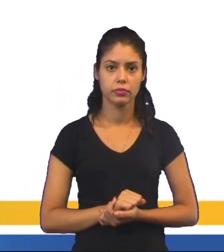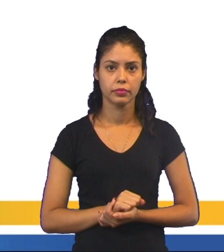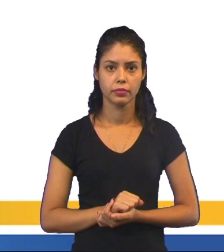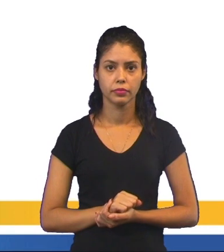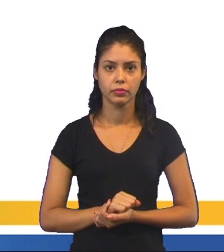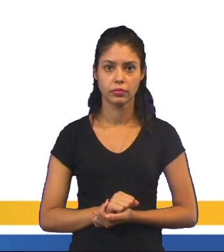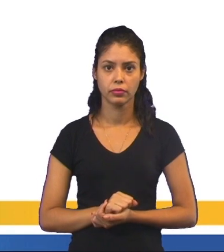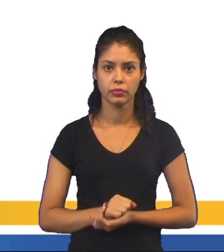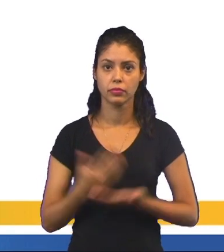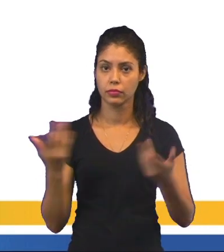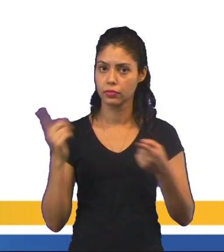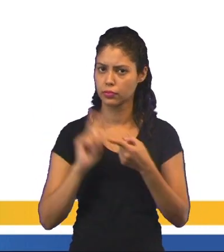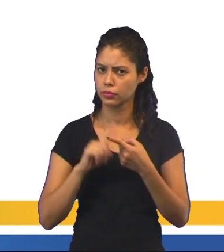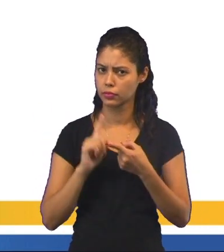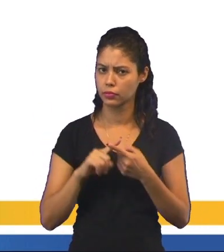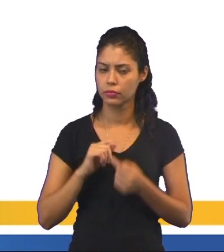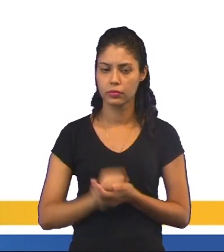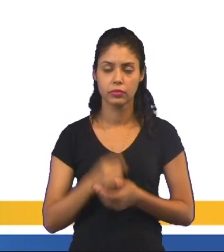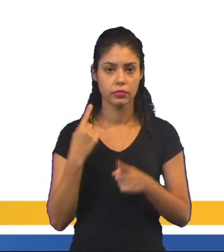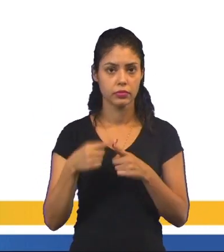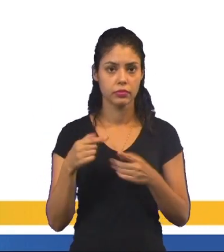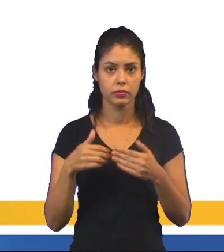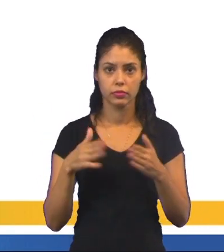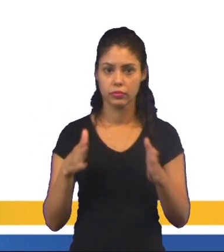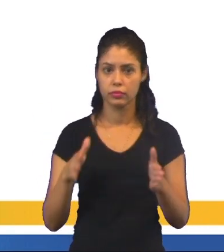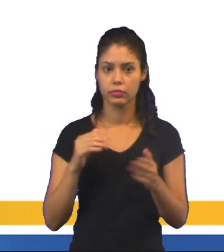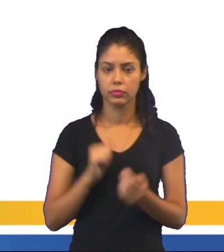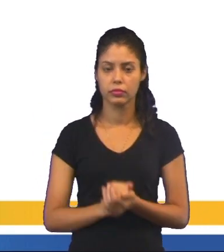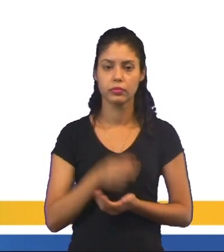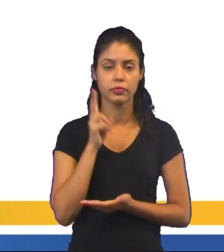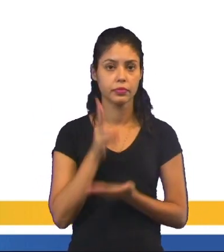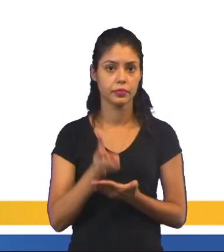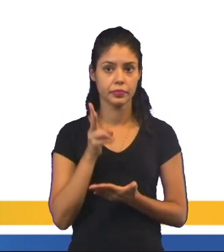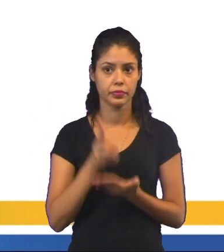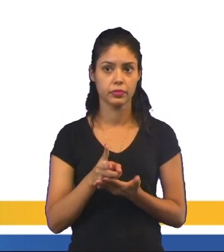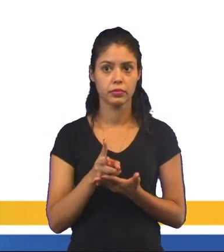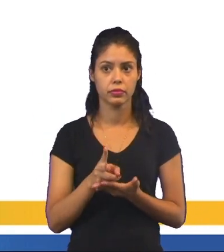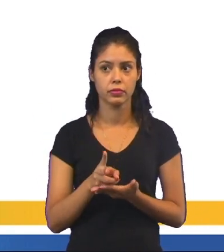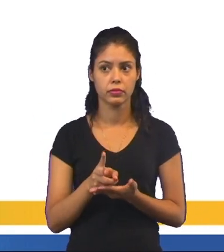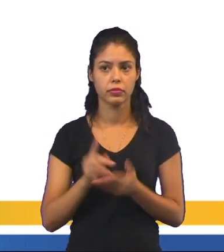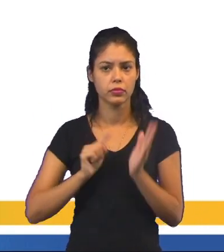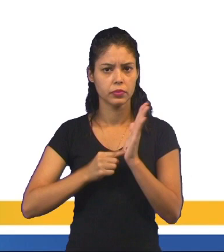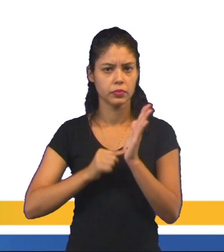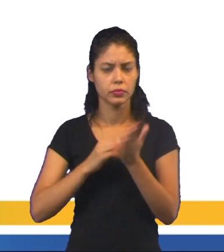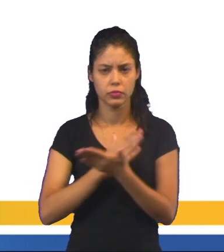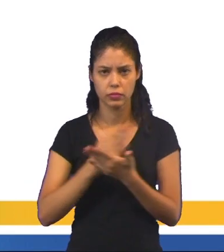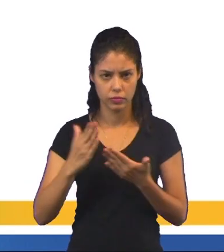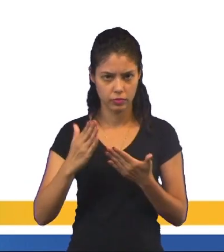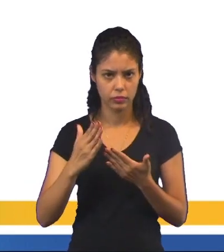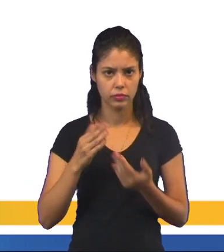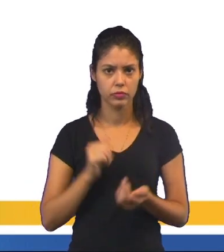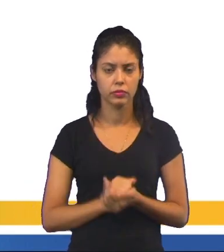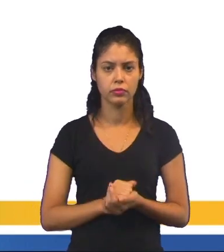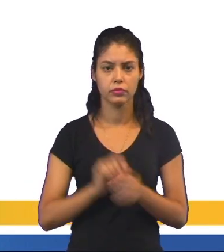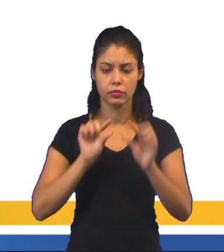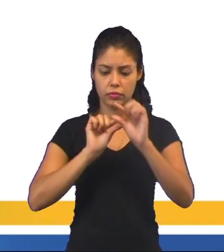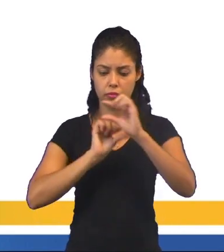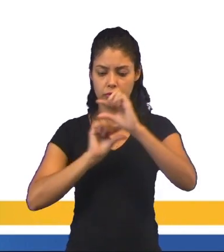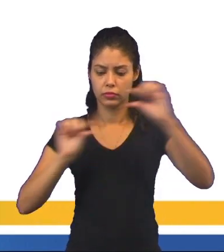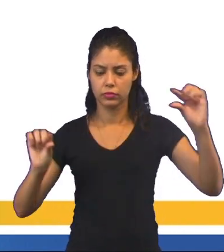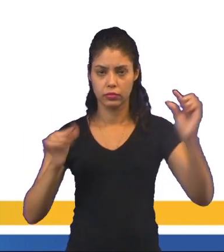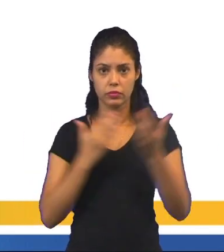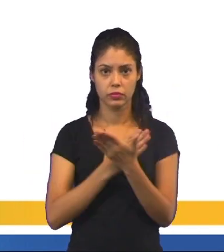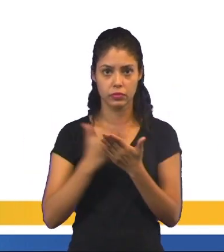é zero porque porque a abertura é um mesmo do ponto inicial uma